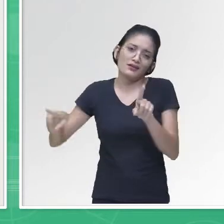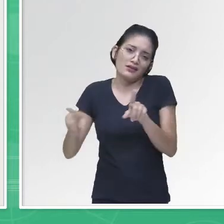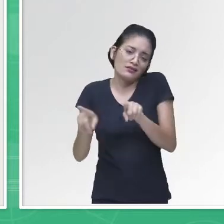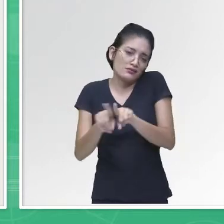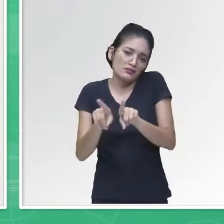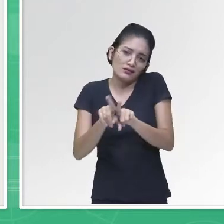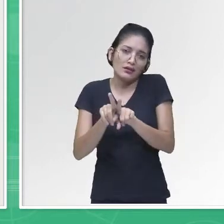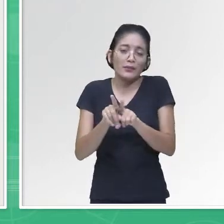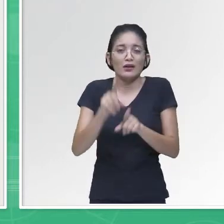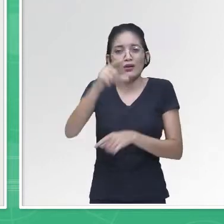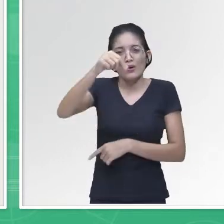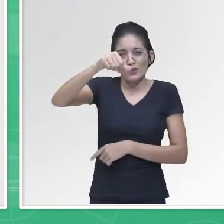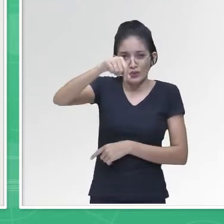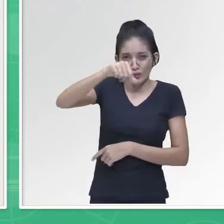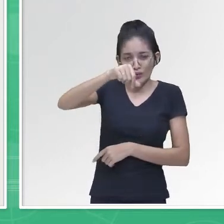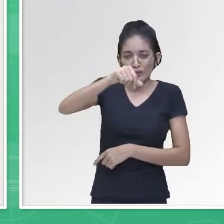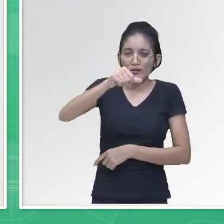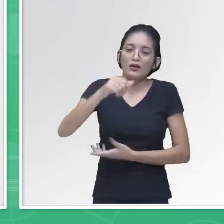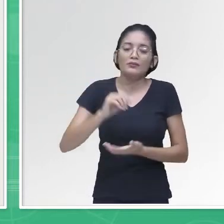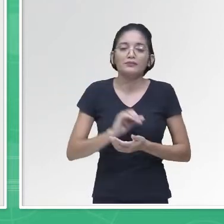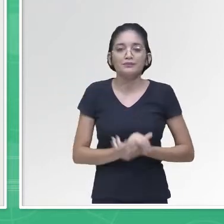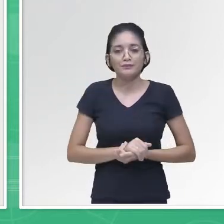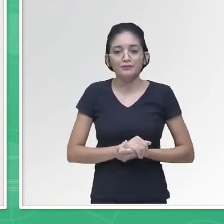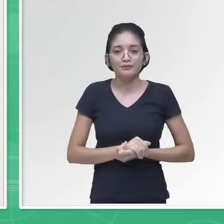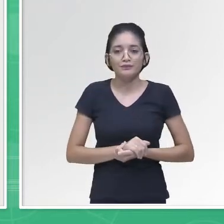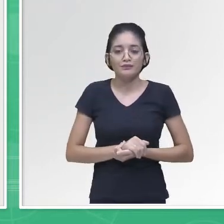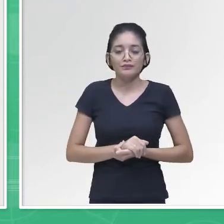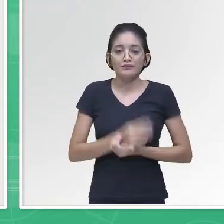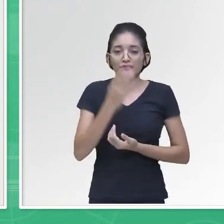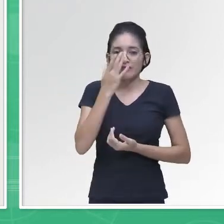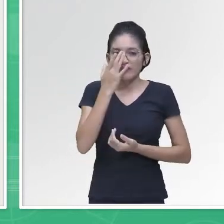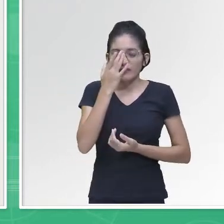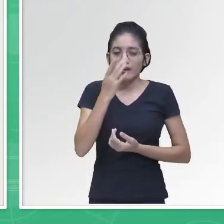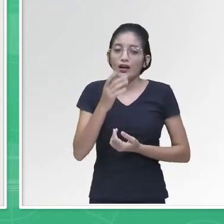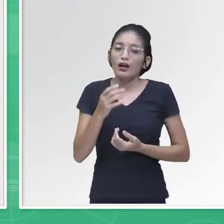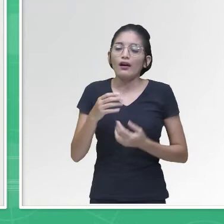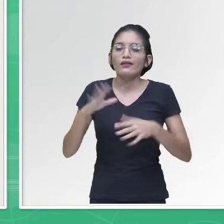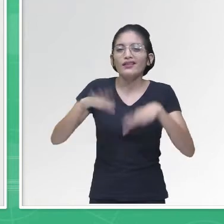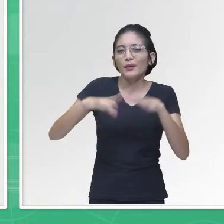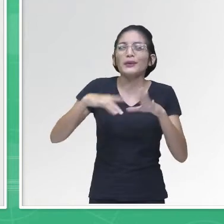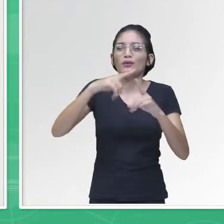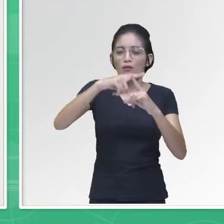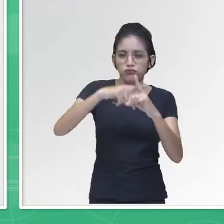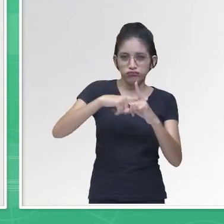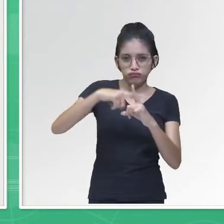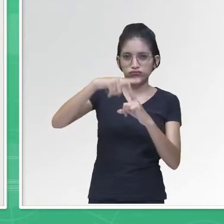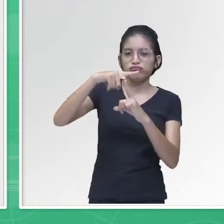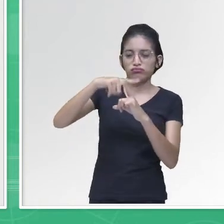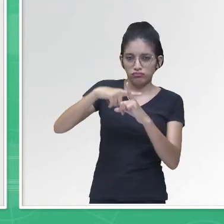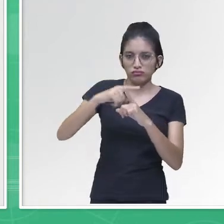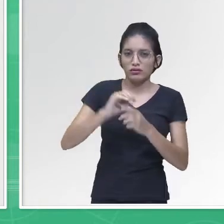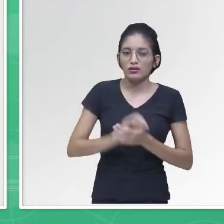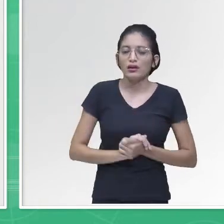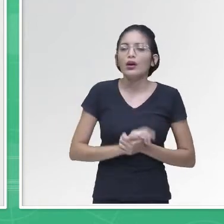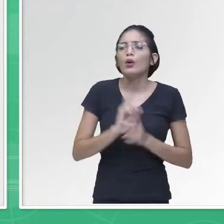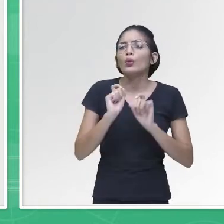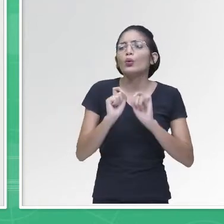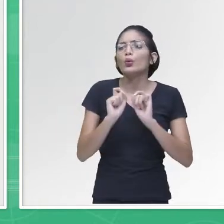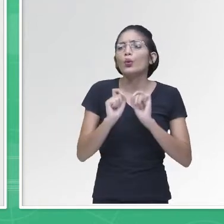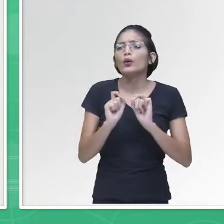desse sal X em função da temperatura. O que a gente pode aqui interpretar,